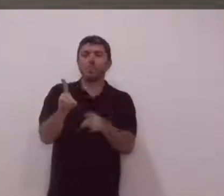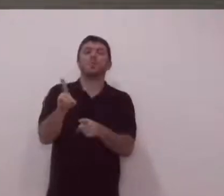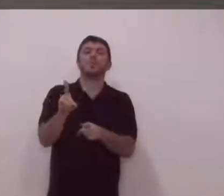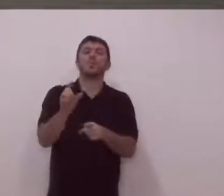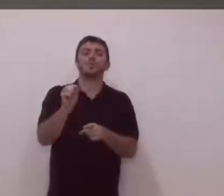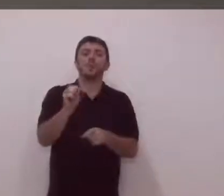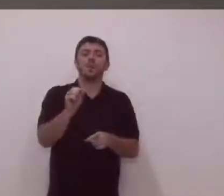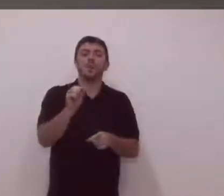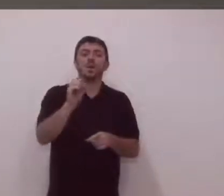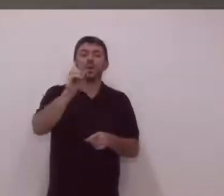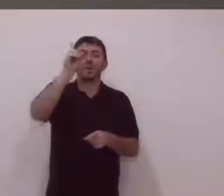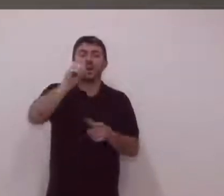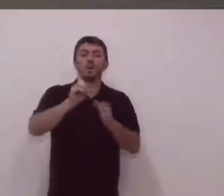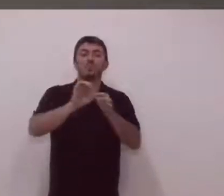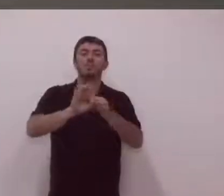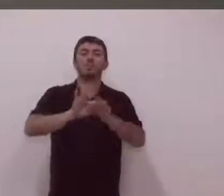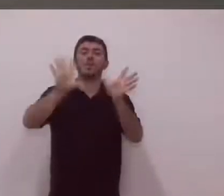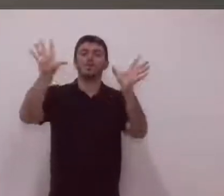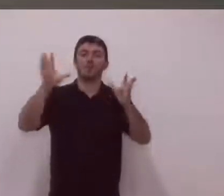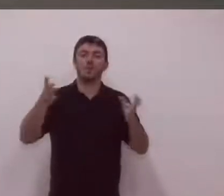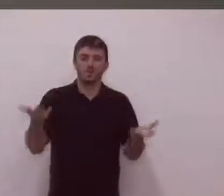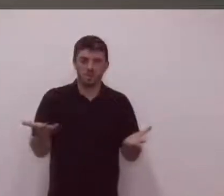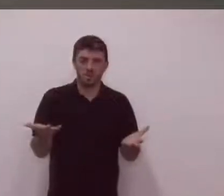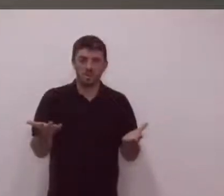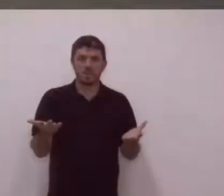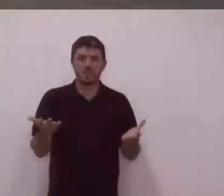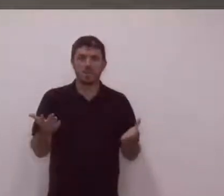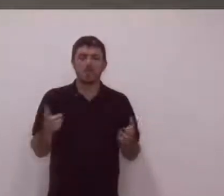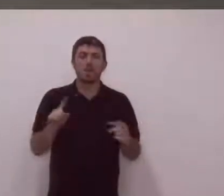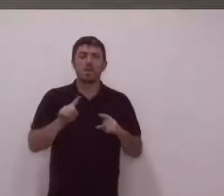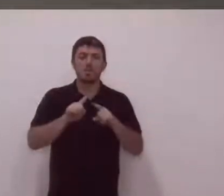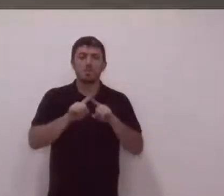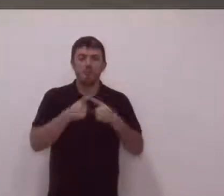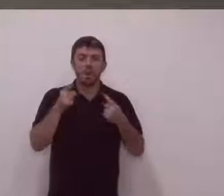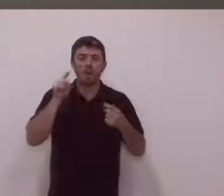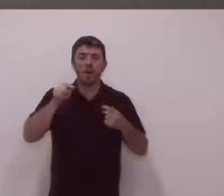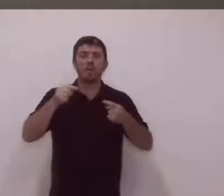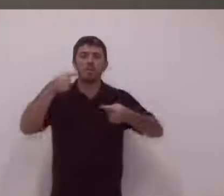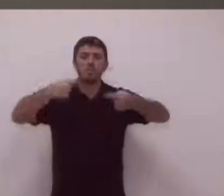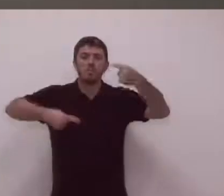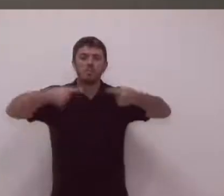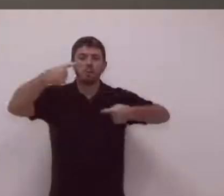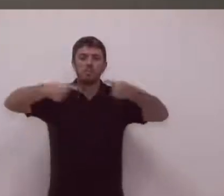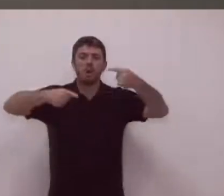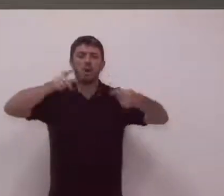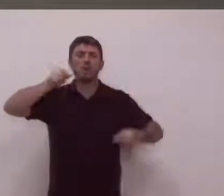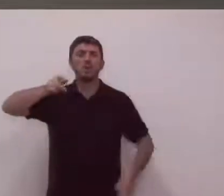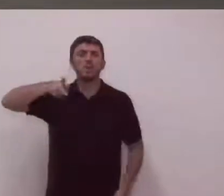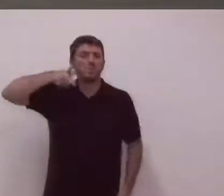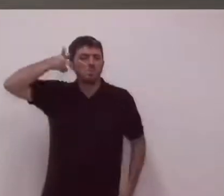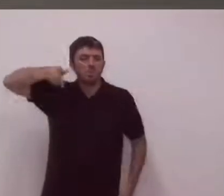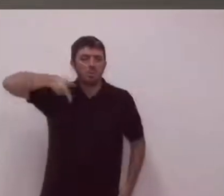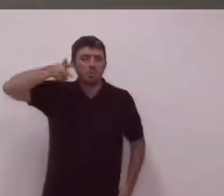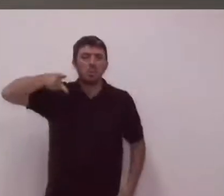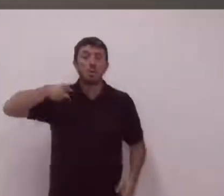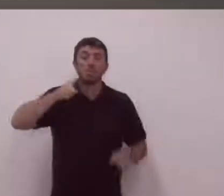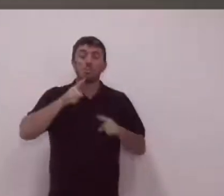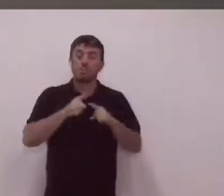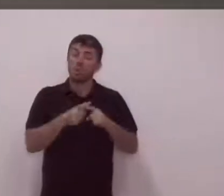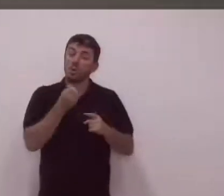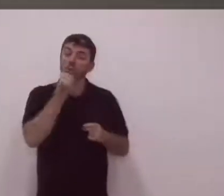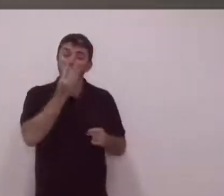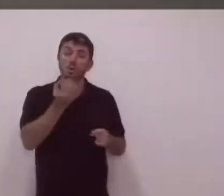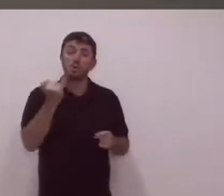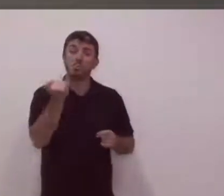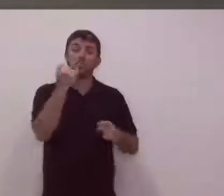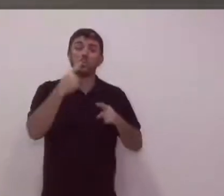discussão as divergências políticas de ponto de vista porque a gente vive num regime democrático e na nossa